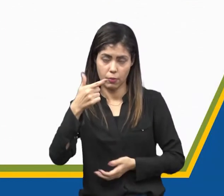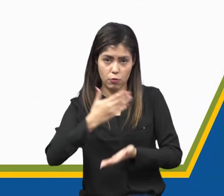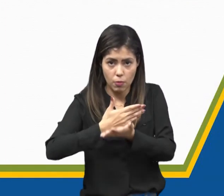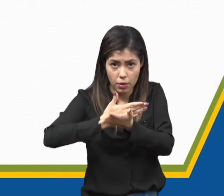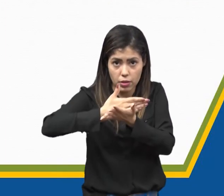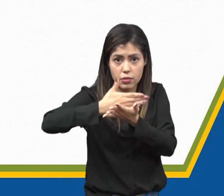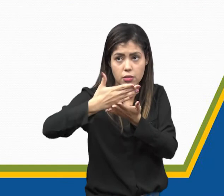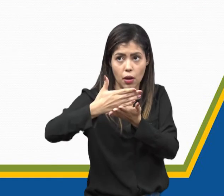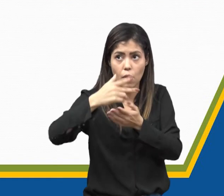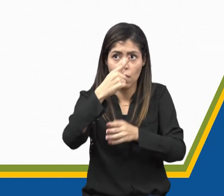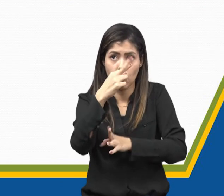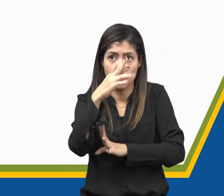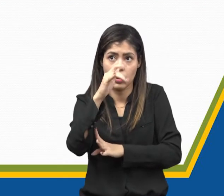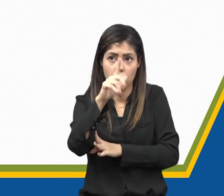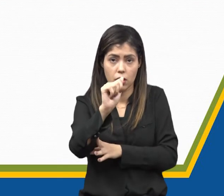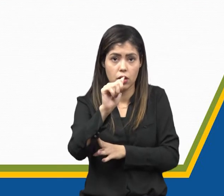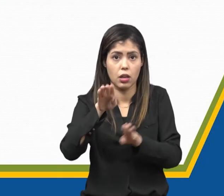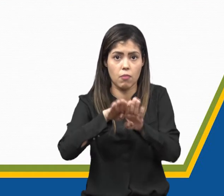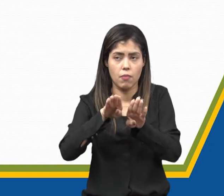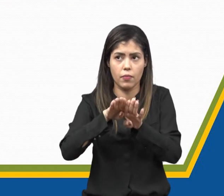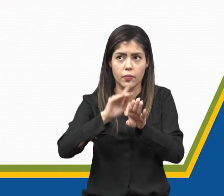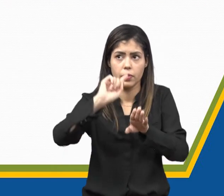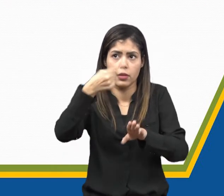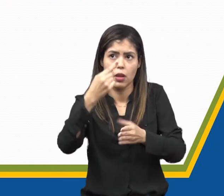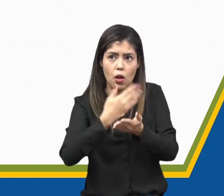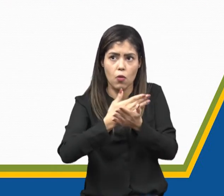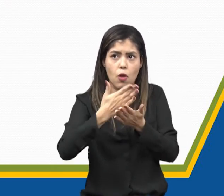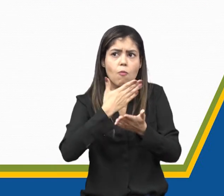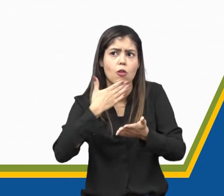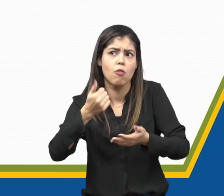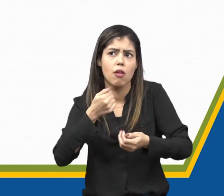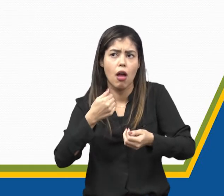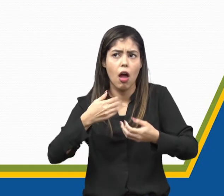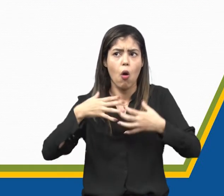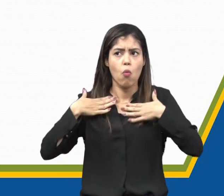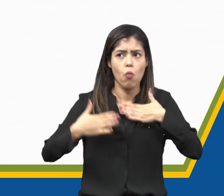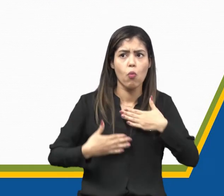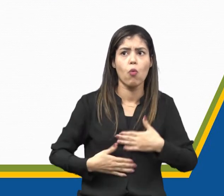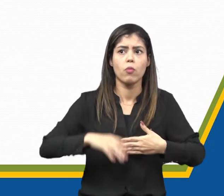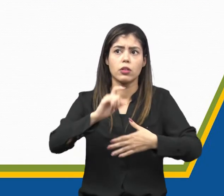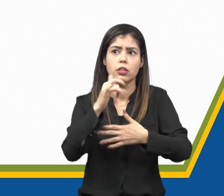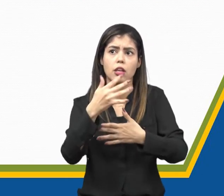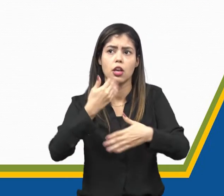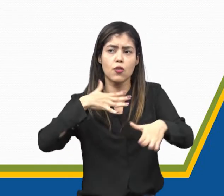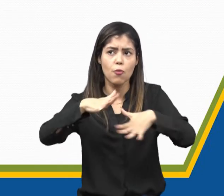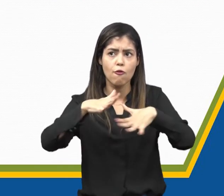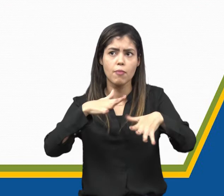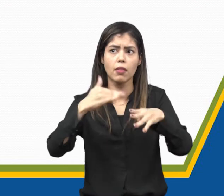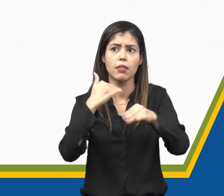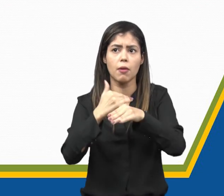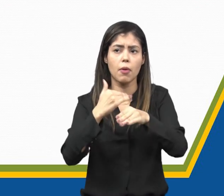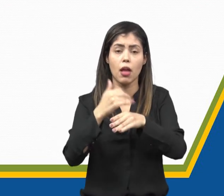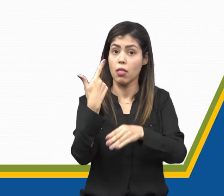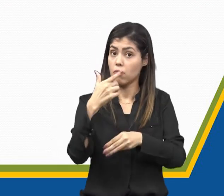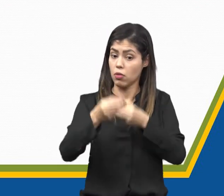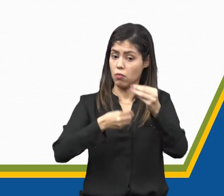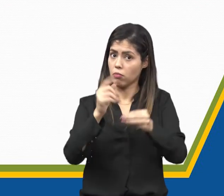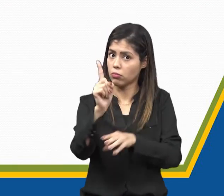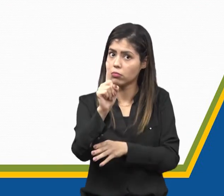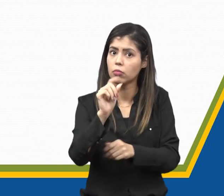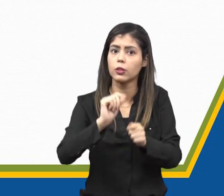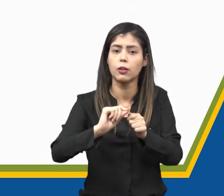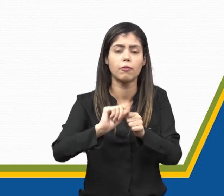programa de exercício físico, inserir a mobilidade como estratégia de melhoria da performance e também de execução de movimentos. Não deixe de fazer isso,